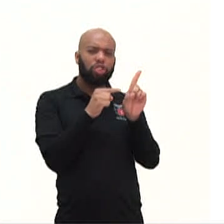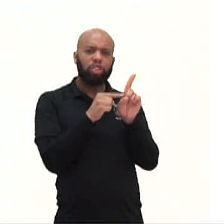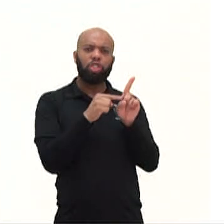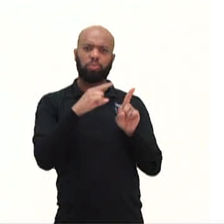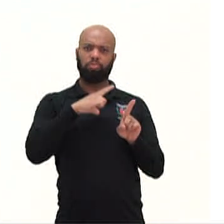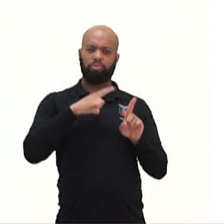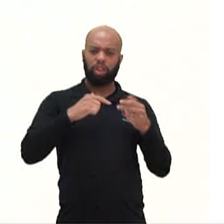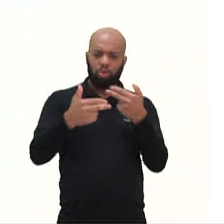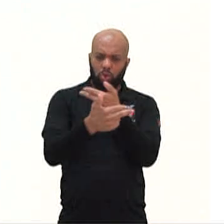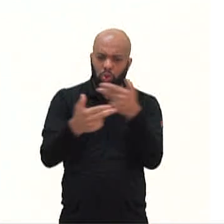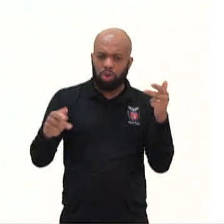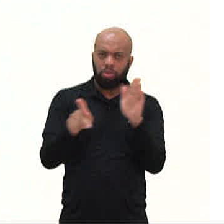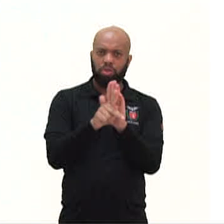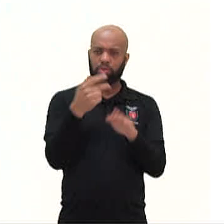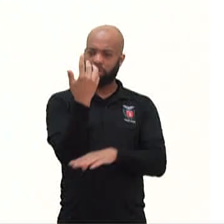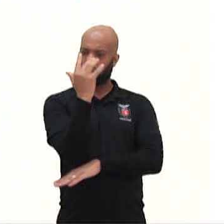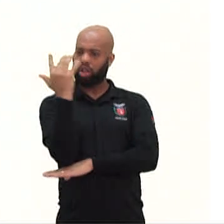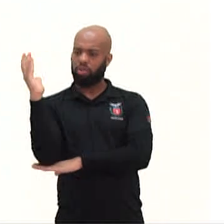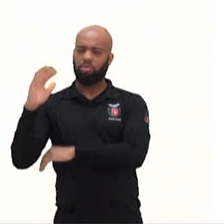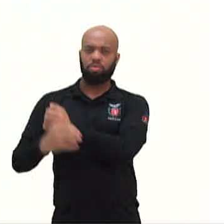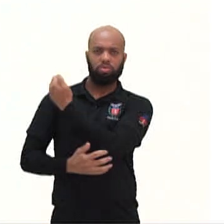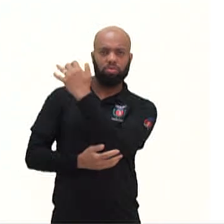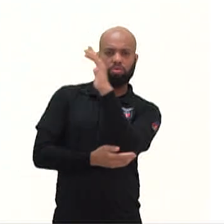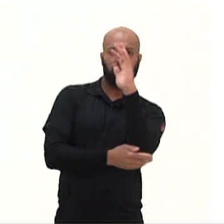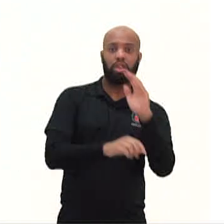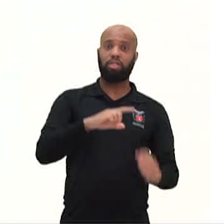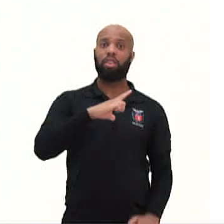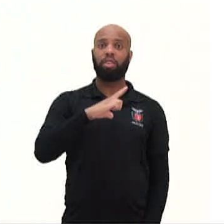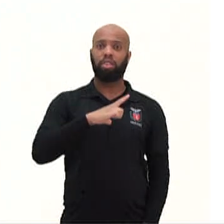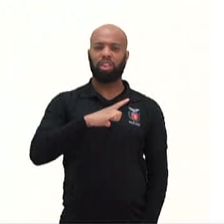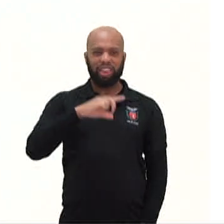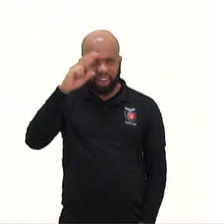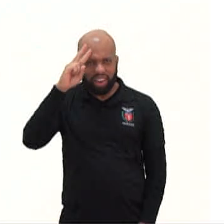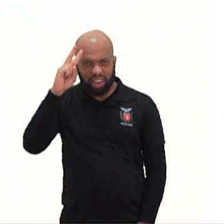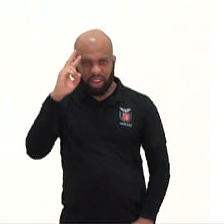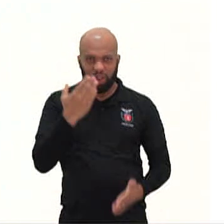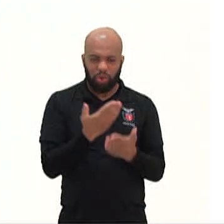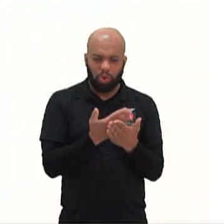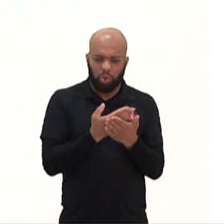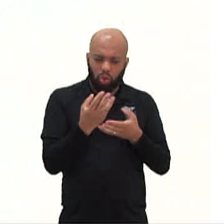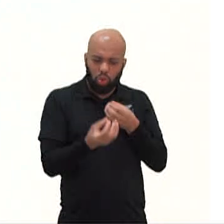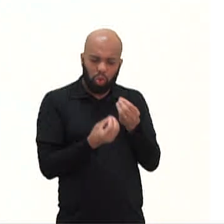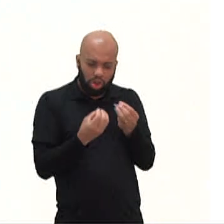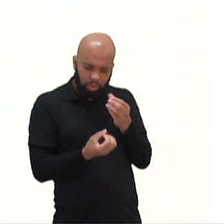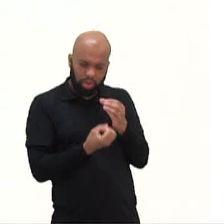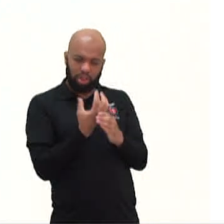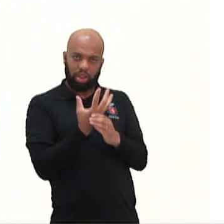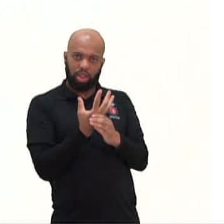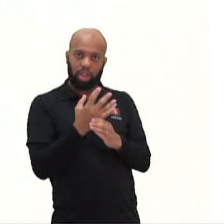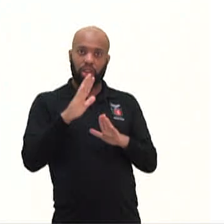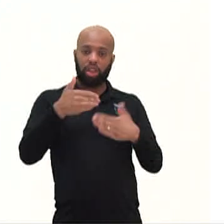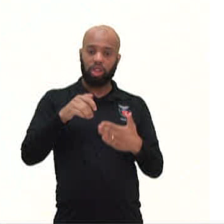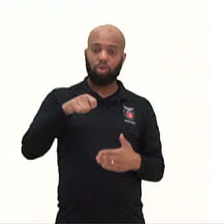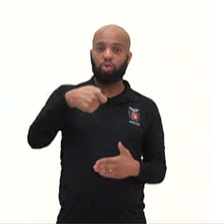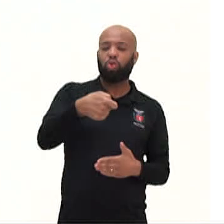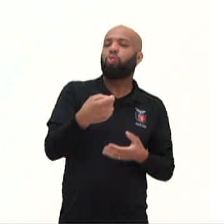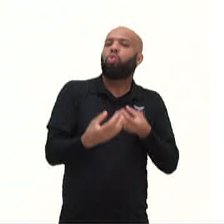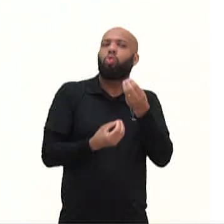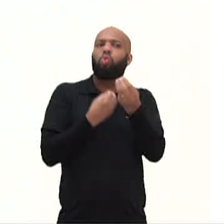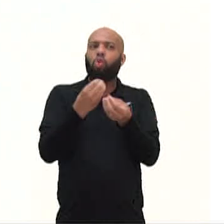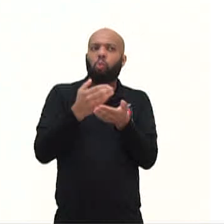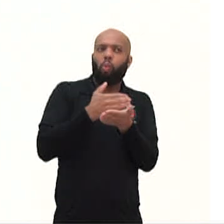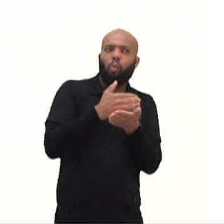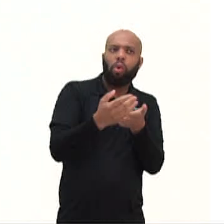naturais existentes? Aí lembra que nós falamos em relação à origem desses recursos naturais. Então, em relação à origem